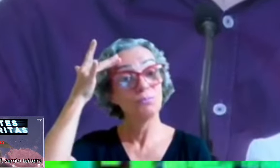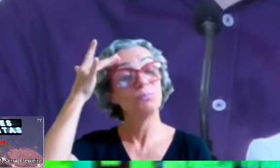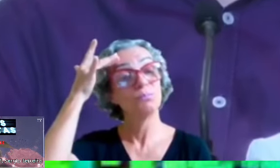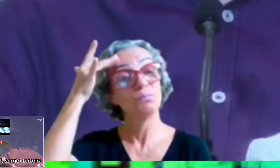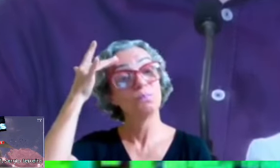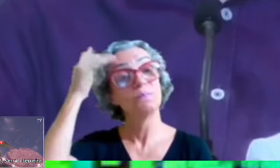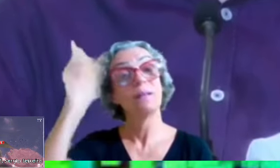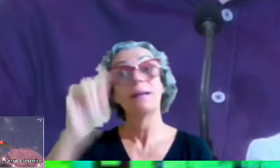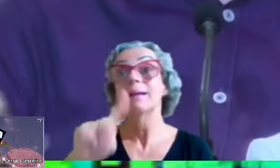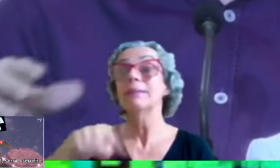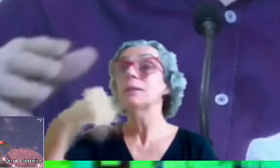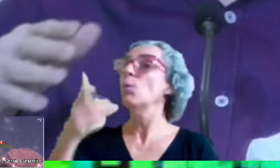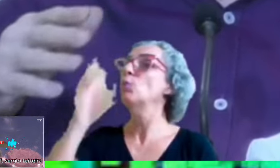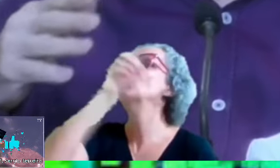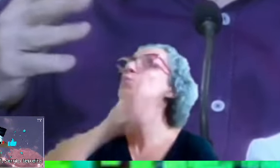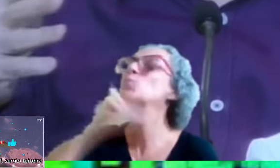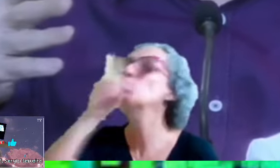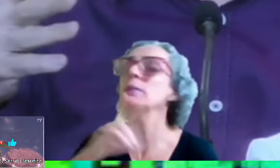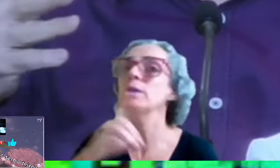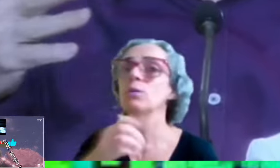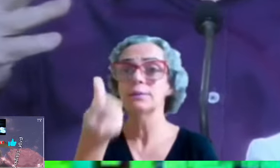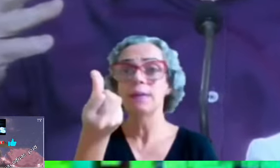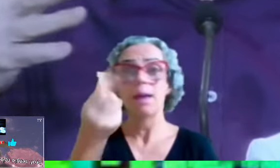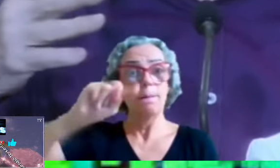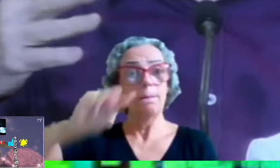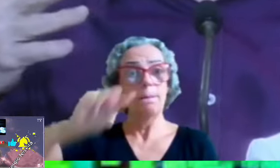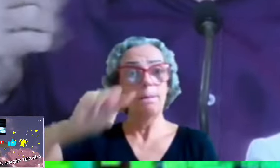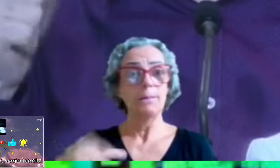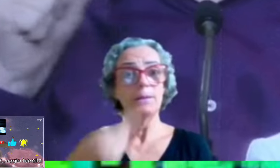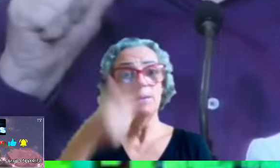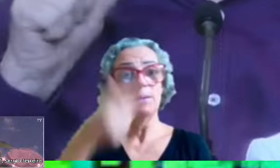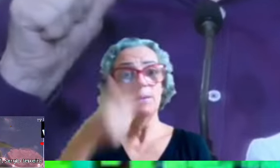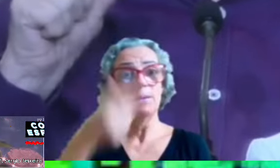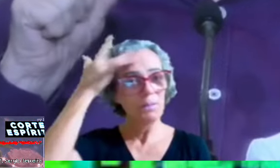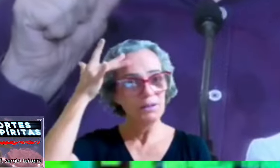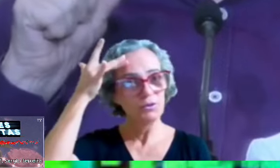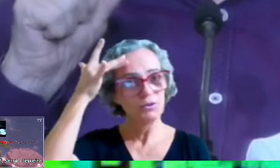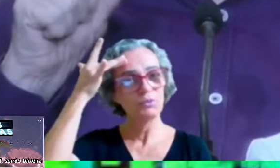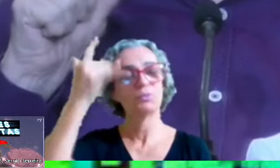mil. Como o edifício não é